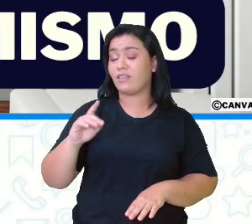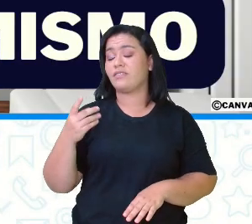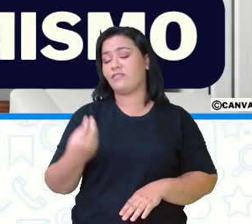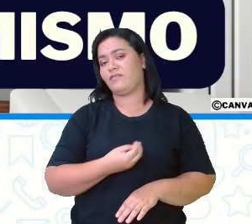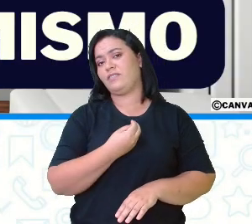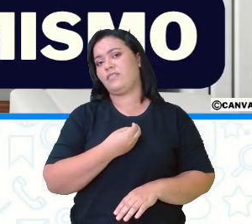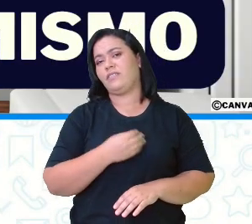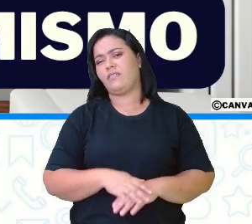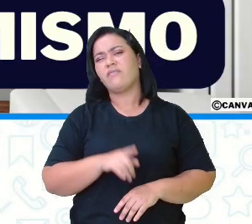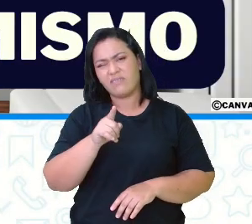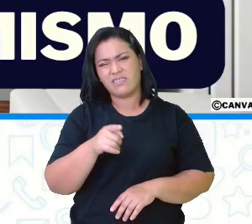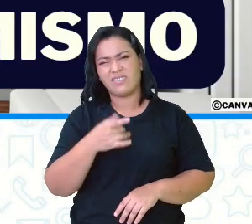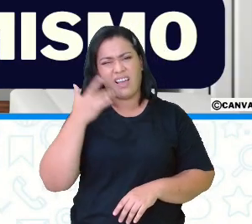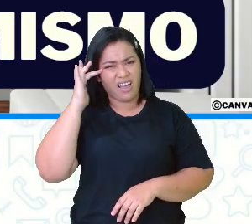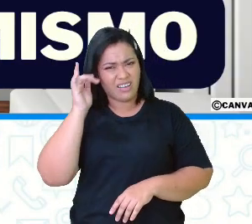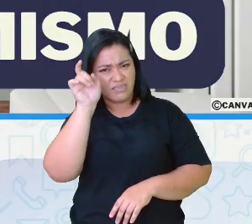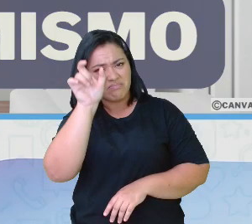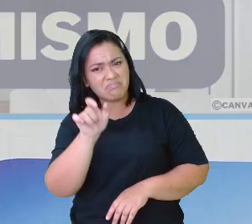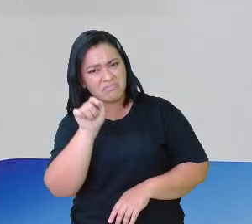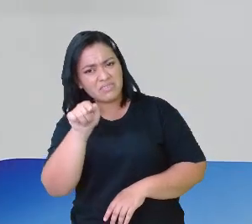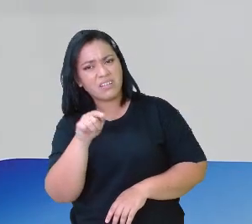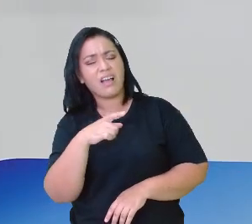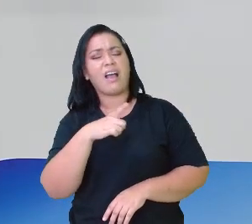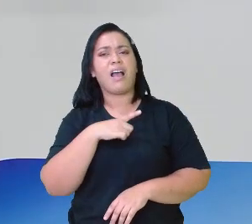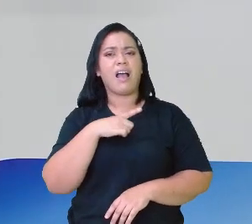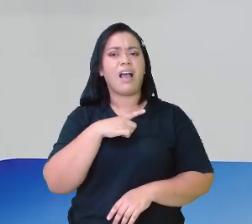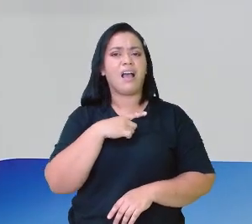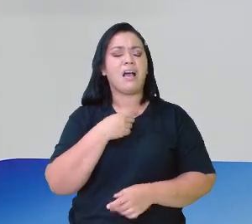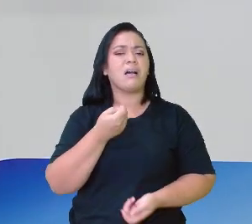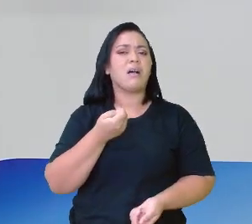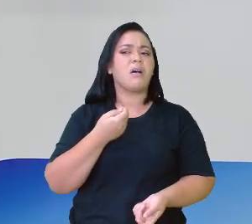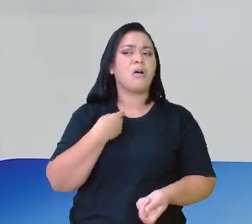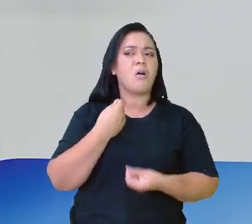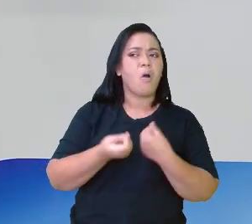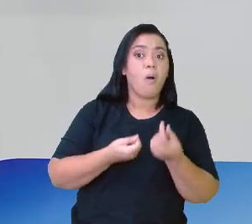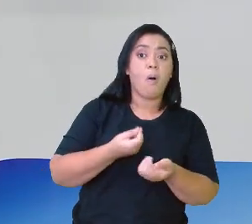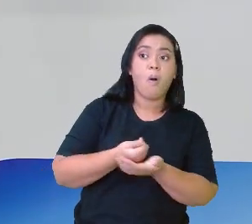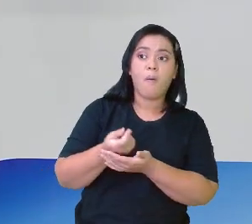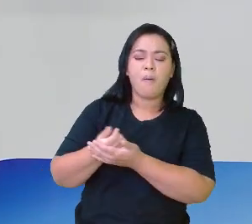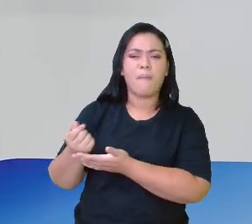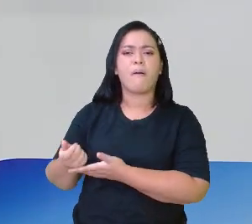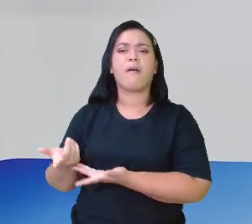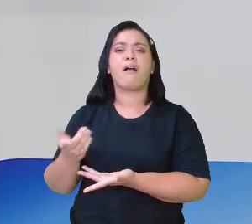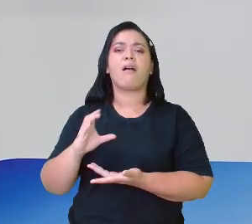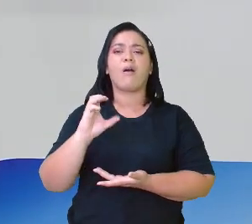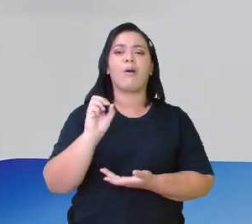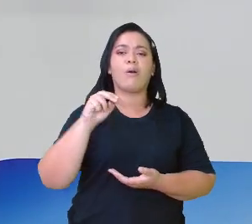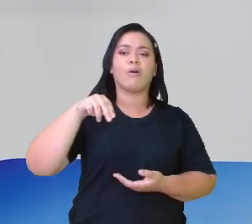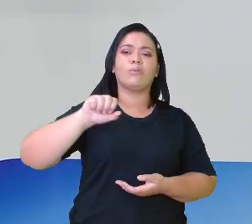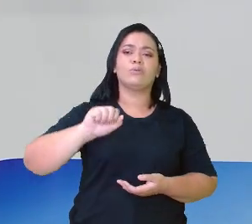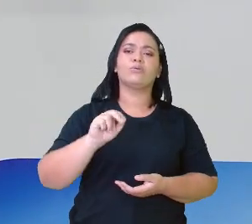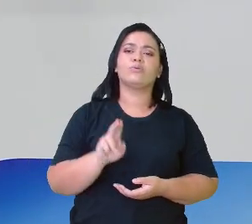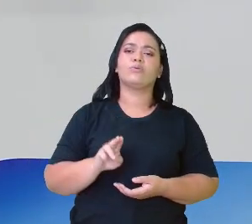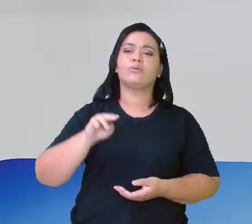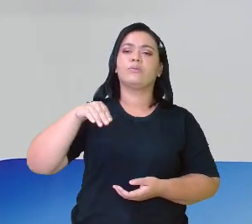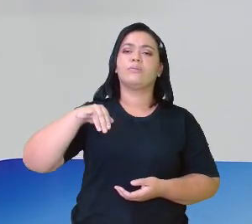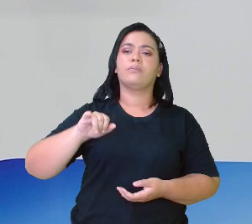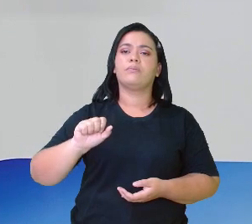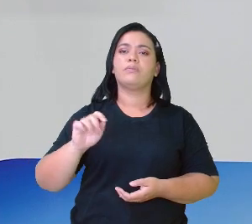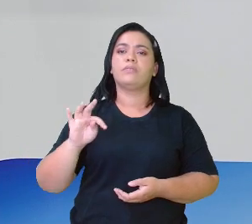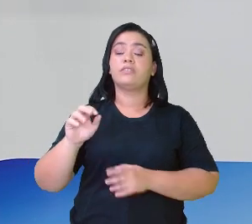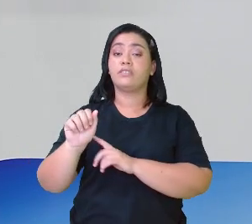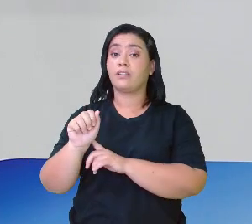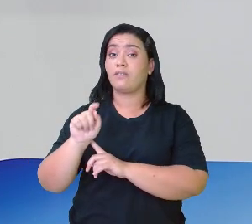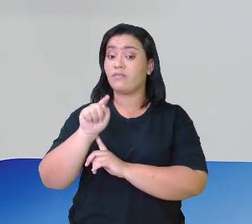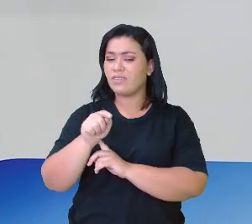pessoa consumista? Você, quando pensa em ter algo, quando pensa em adquirir algo, vai ser algo que você